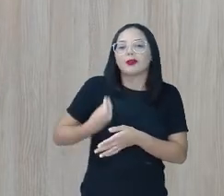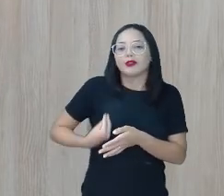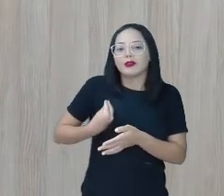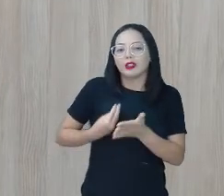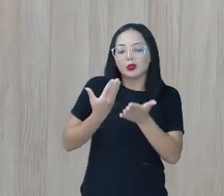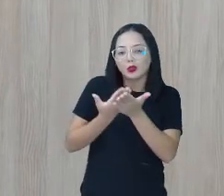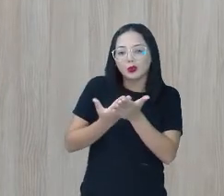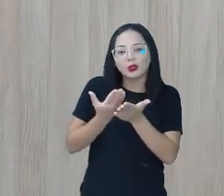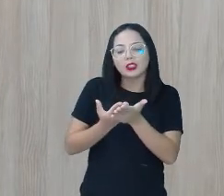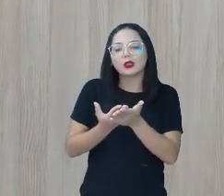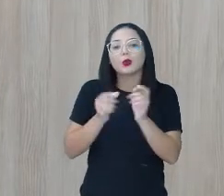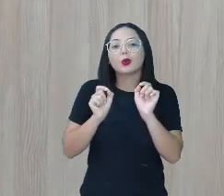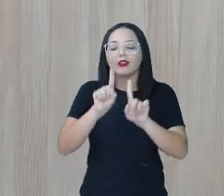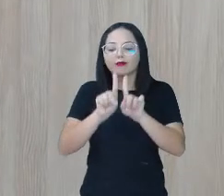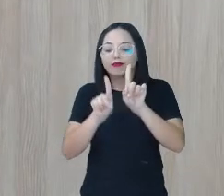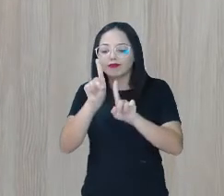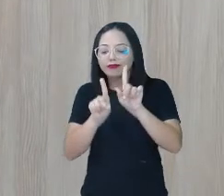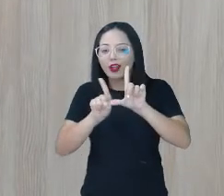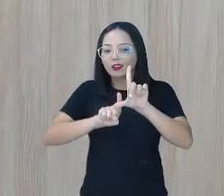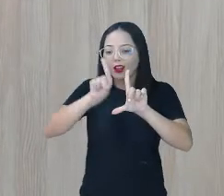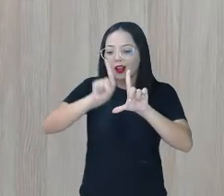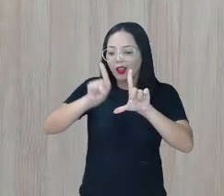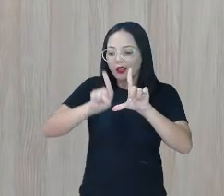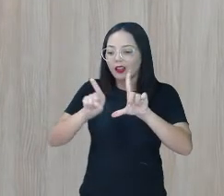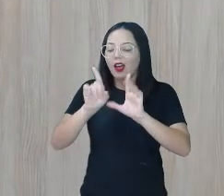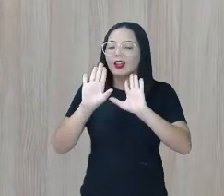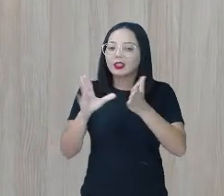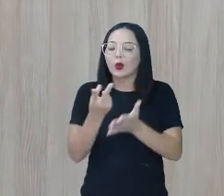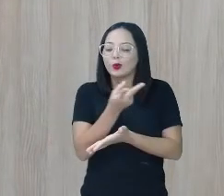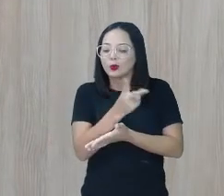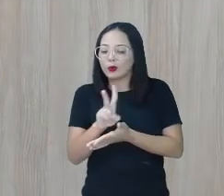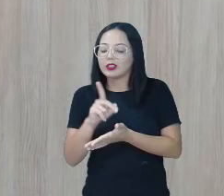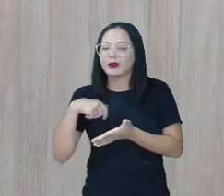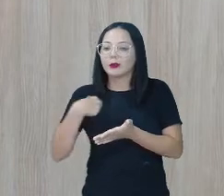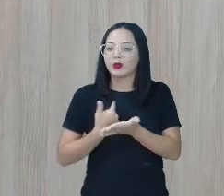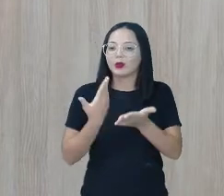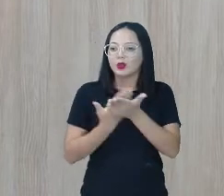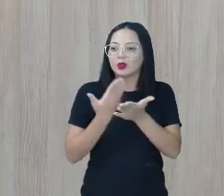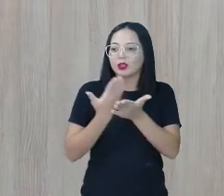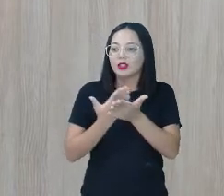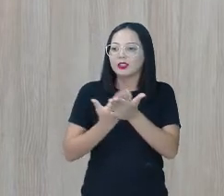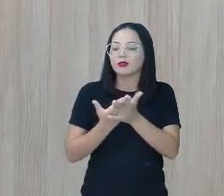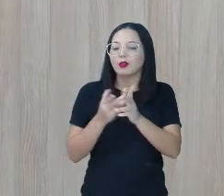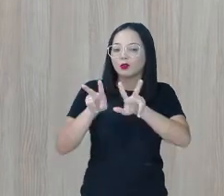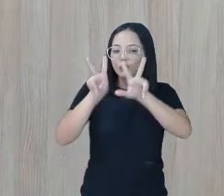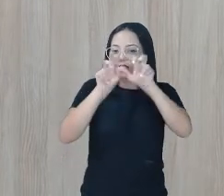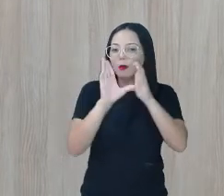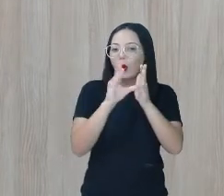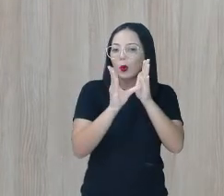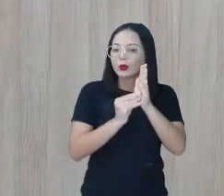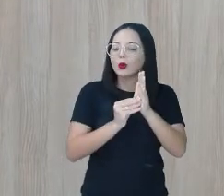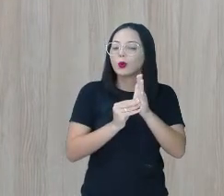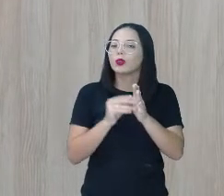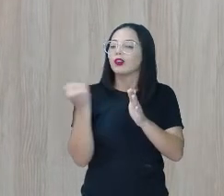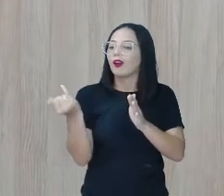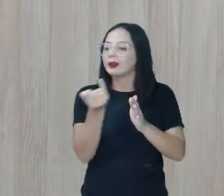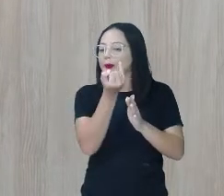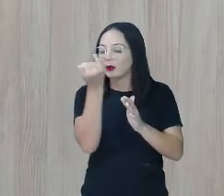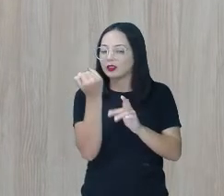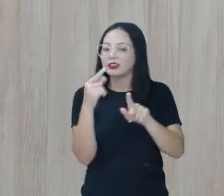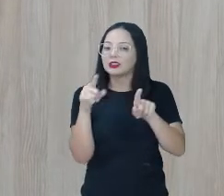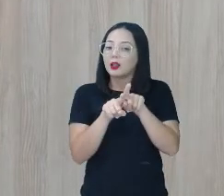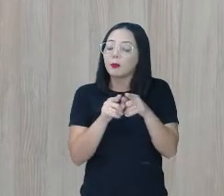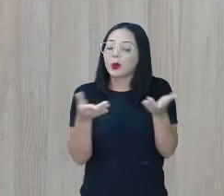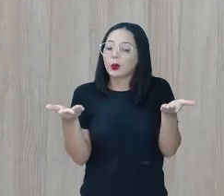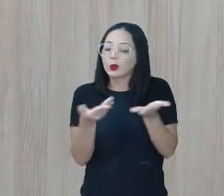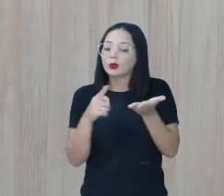vivenciando o assunto de estatística, não foi? Então passamos aí 2 semanas mastigando essa temática, que é bastante importante. E